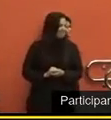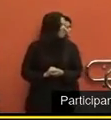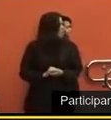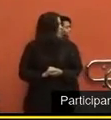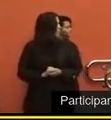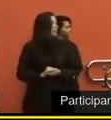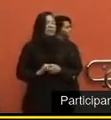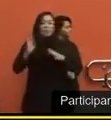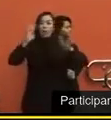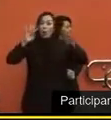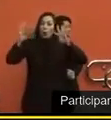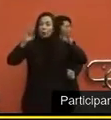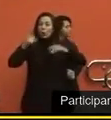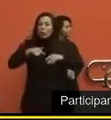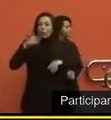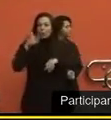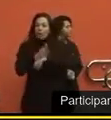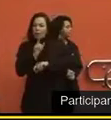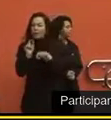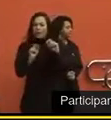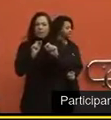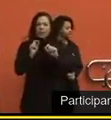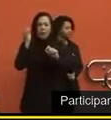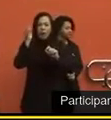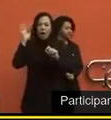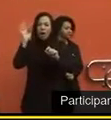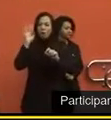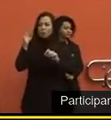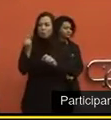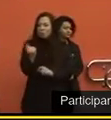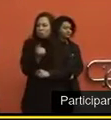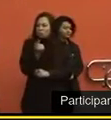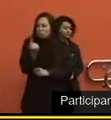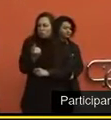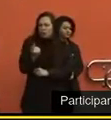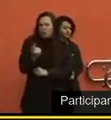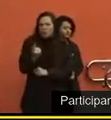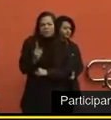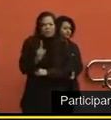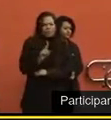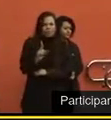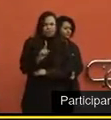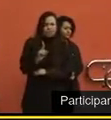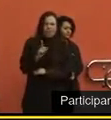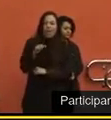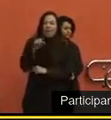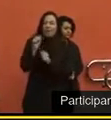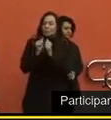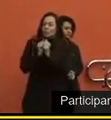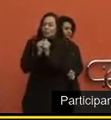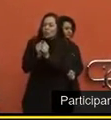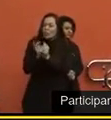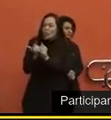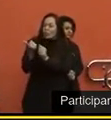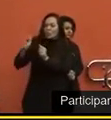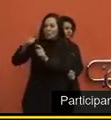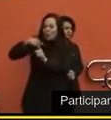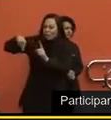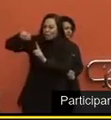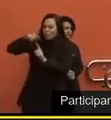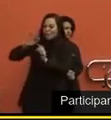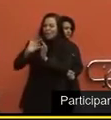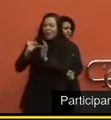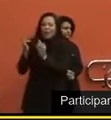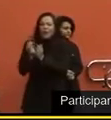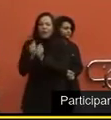O sonho dessa aprovação não é um sonho que se sonha ou se realiza sozinho. Ele é sonhado junto de quem nos cerca e